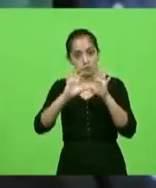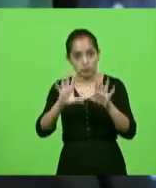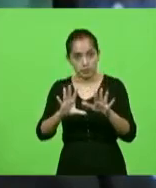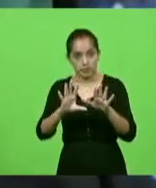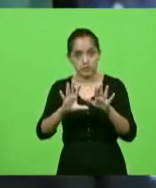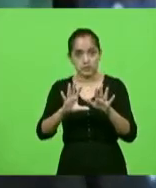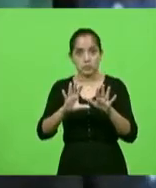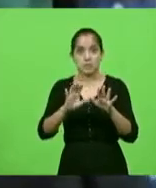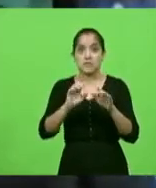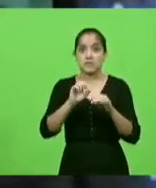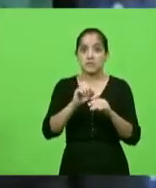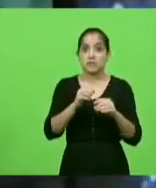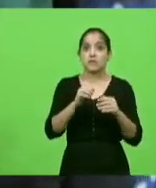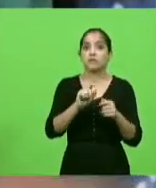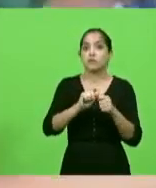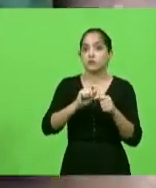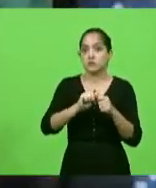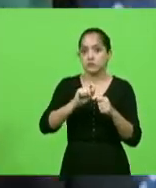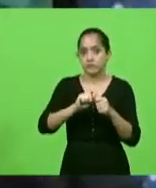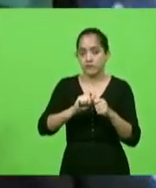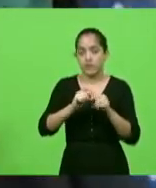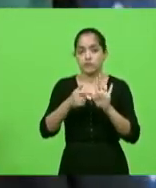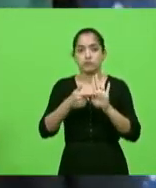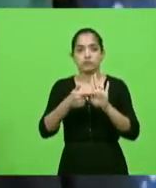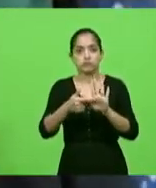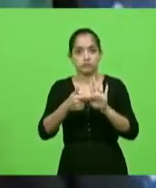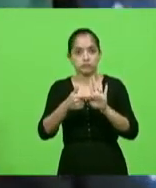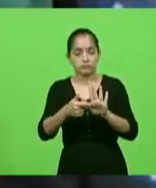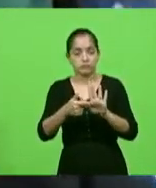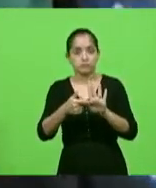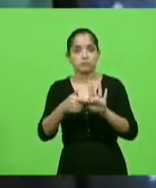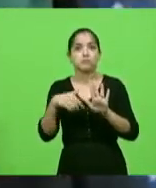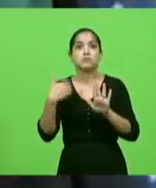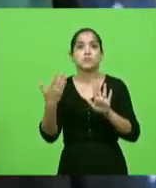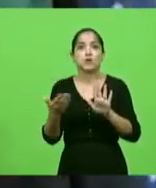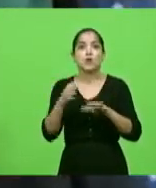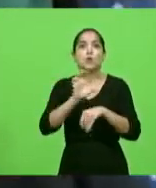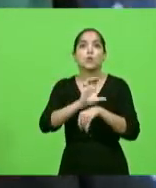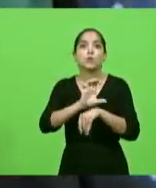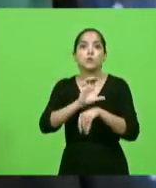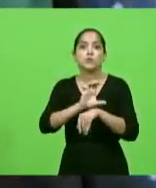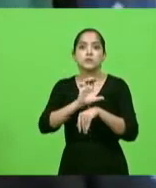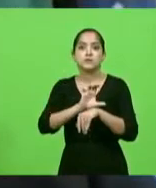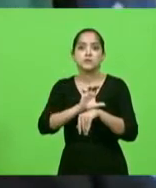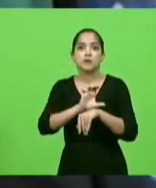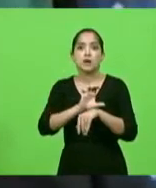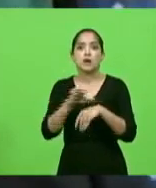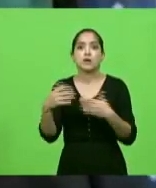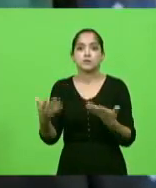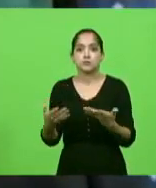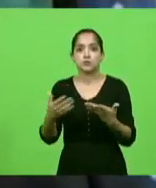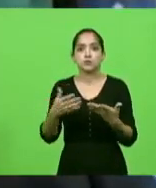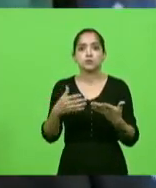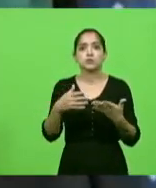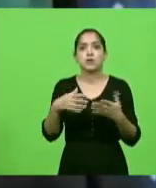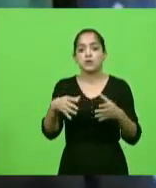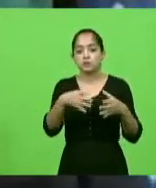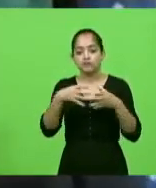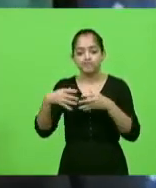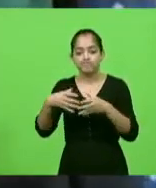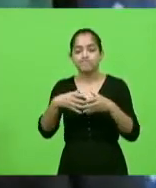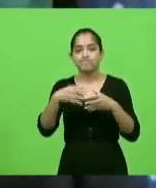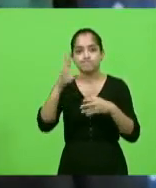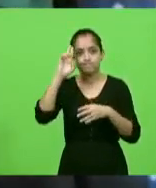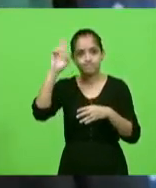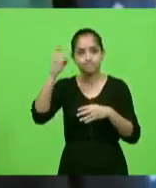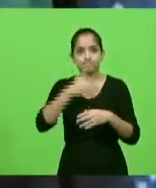se assim fosse feio o que expressamente ter deixado o estrago a critério dos jogos do Estado